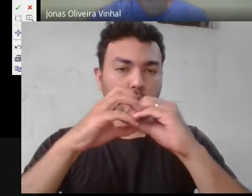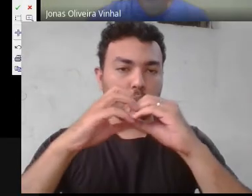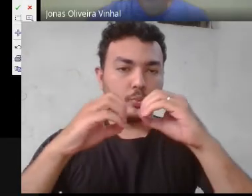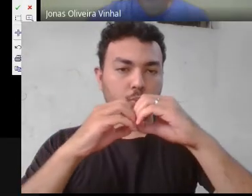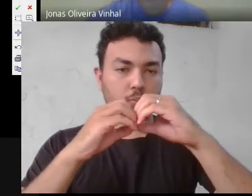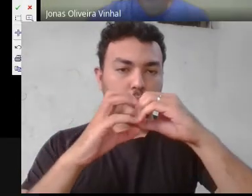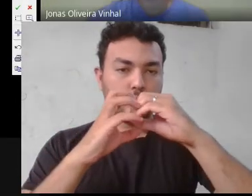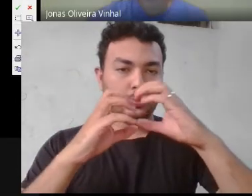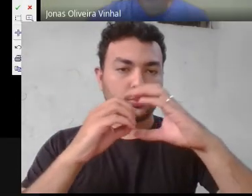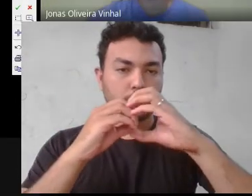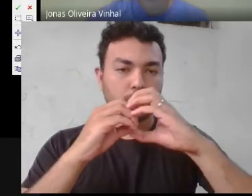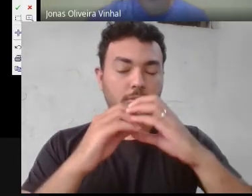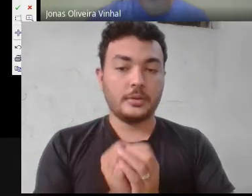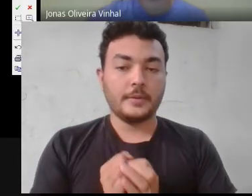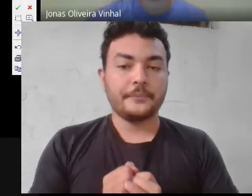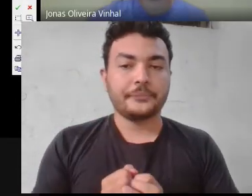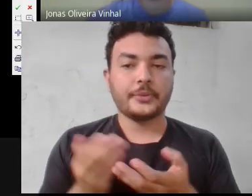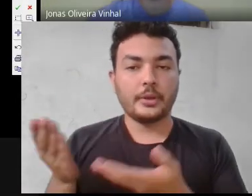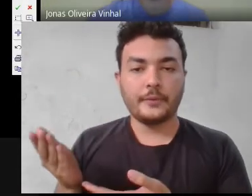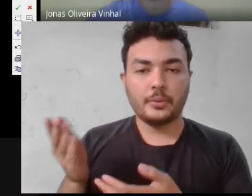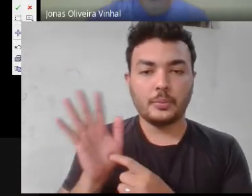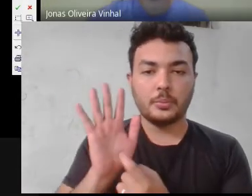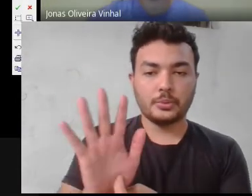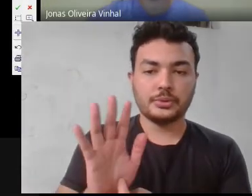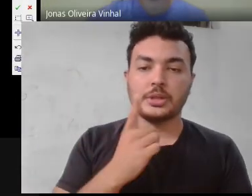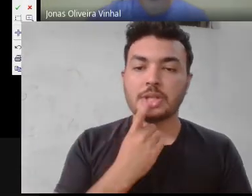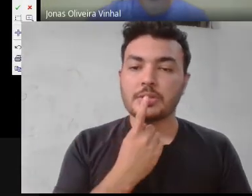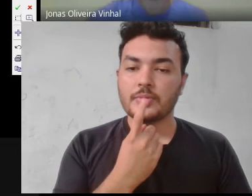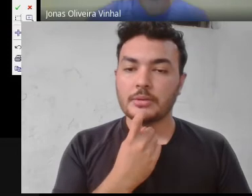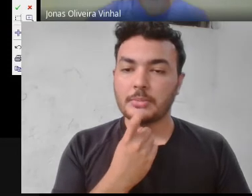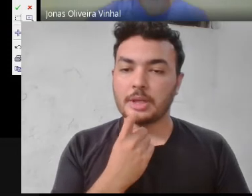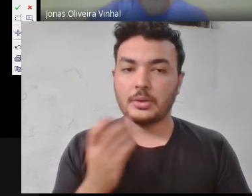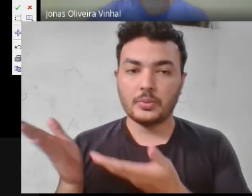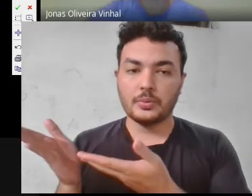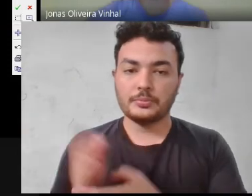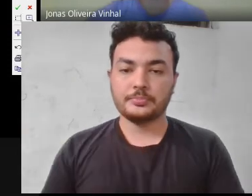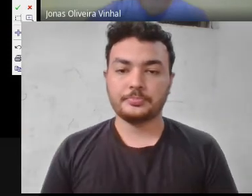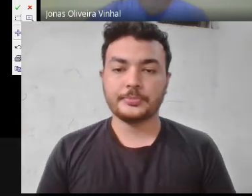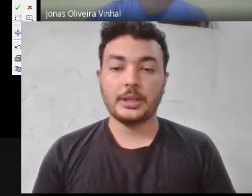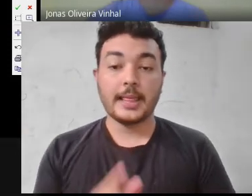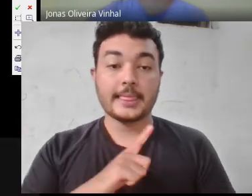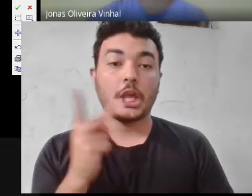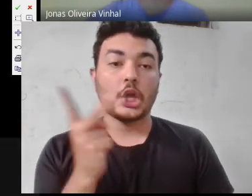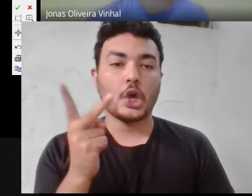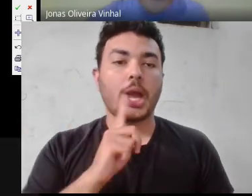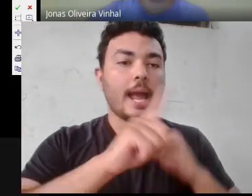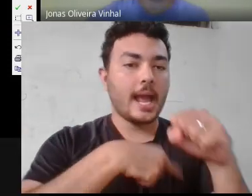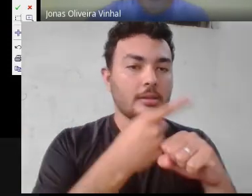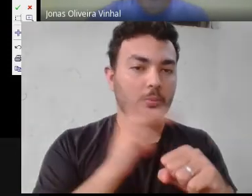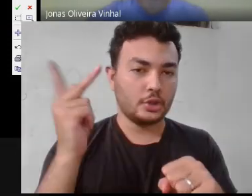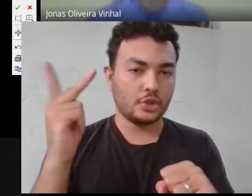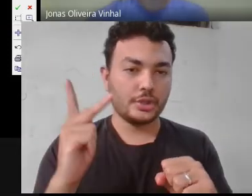está destacado aqui para vocês, ó, que eu vou destacar em vermelho aqui, ó, região de sobreposição. Então, aqui, inicialmente, a gente tinha os dois átomos de